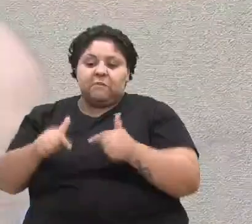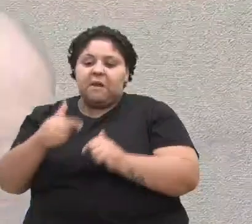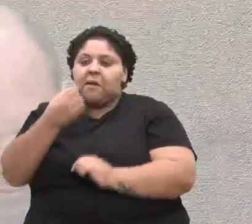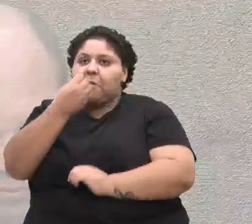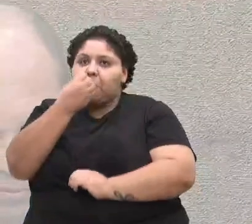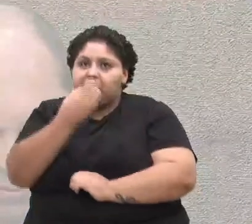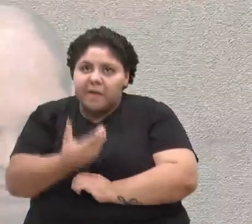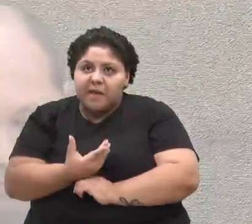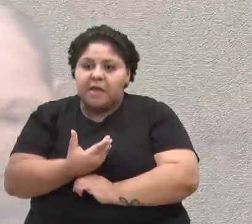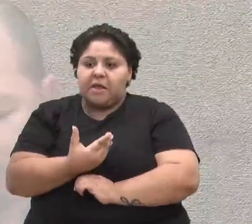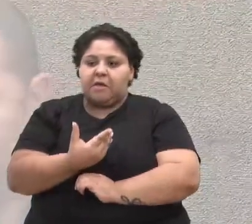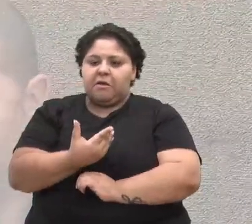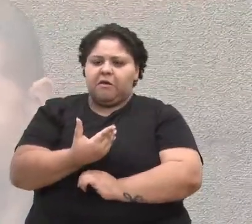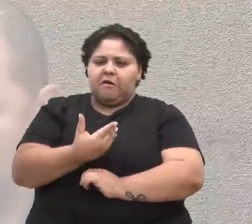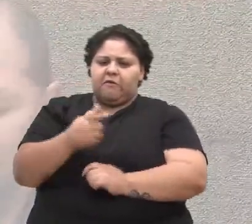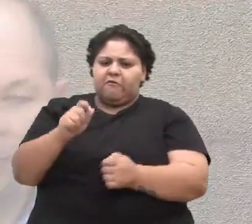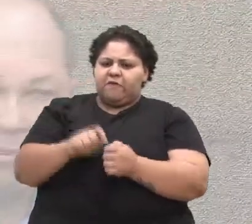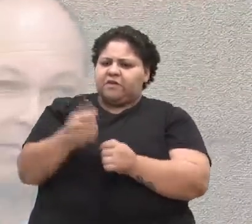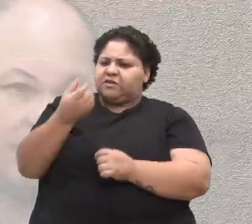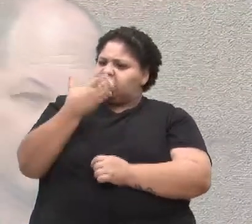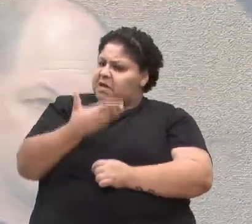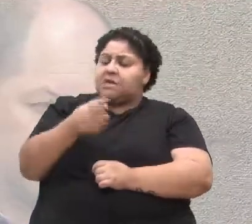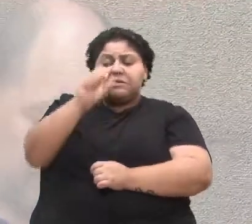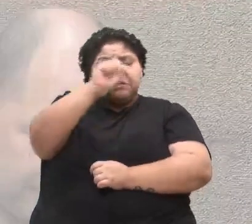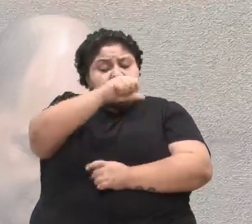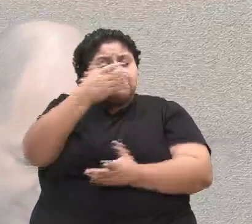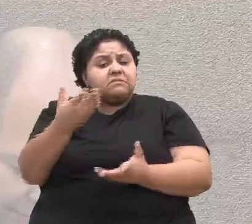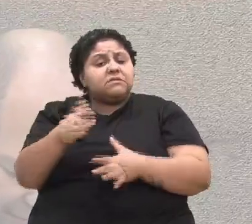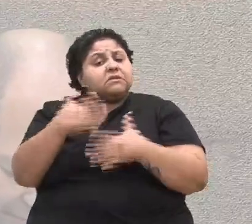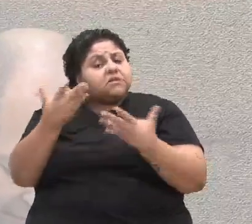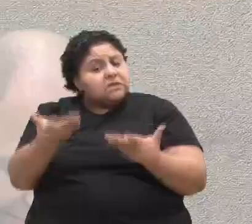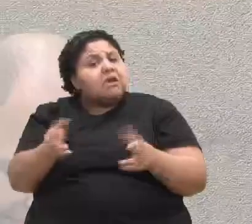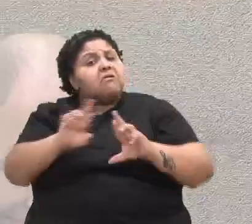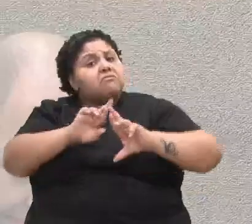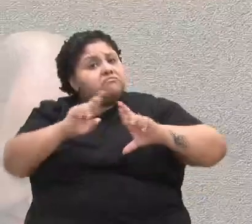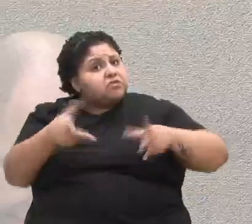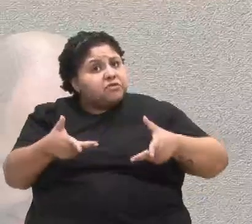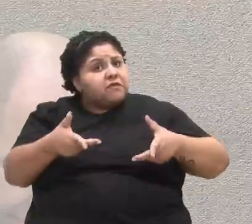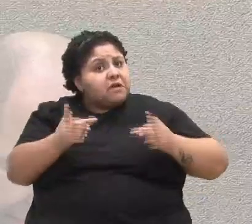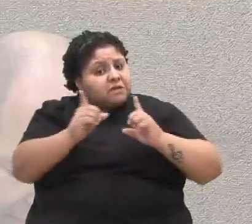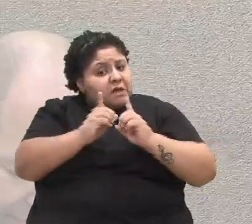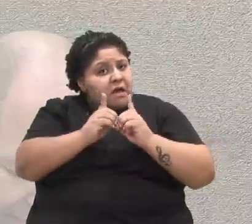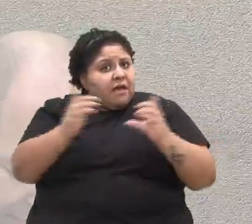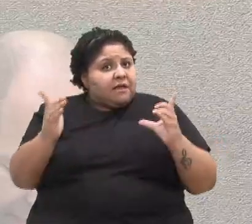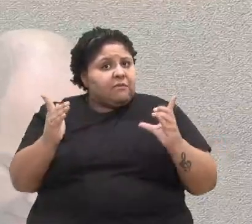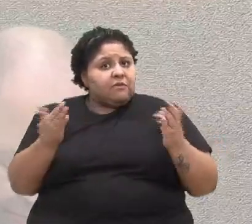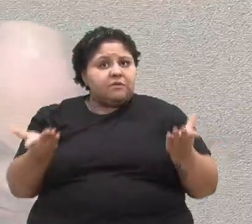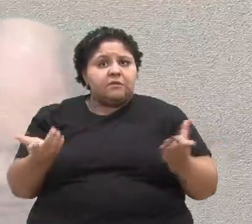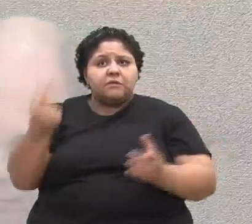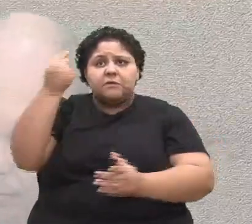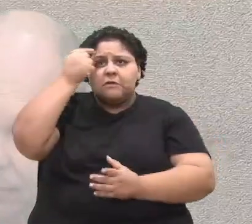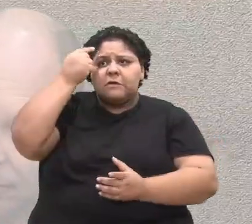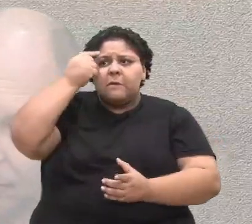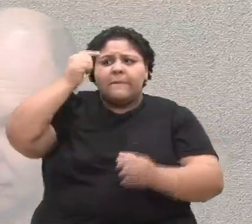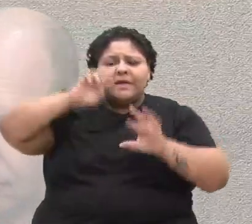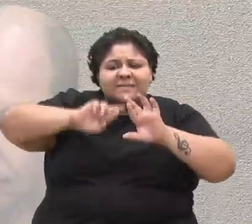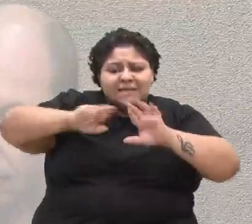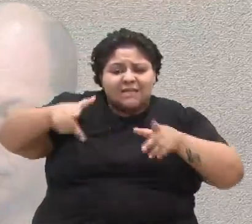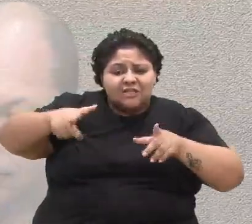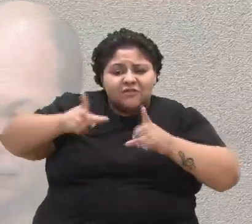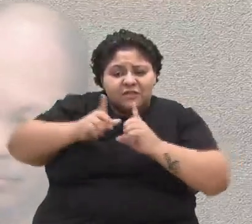ele executa bem a função dele, sim. Então, diferenças é democracia. Pensar diferente